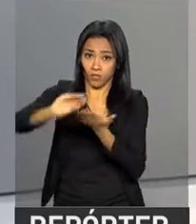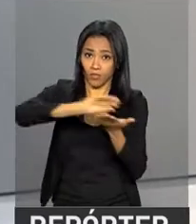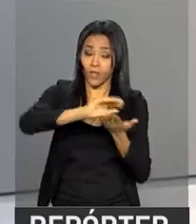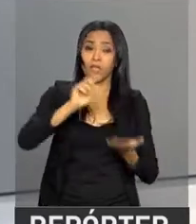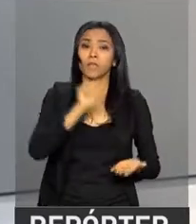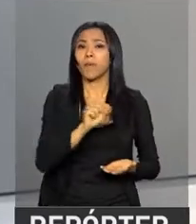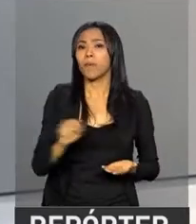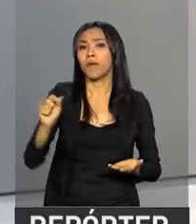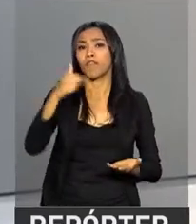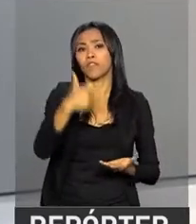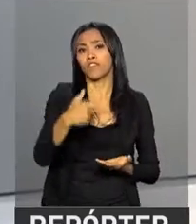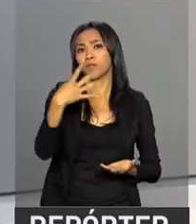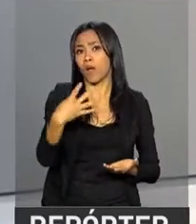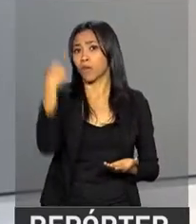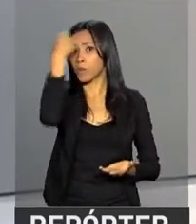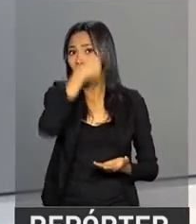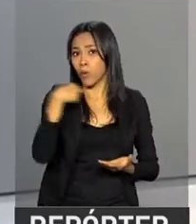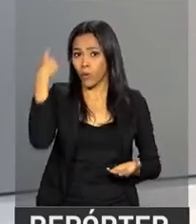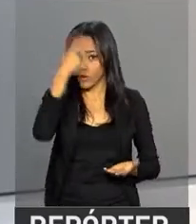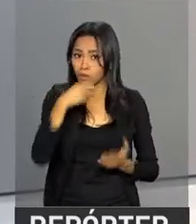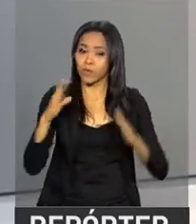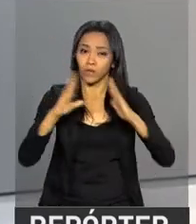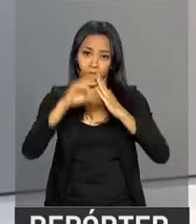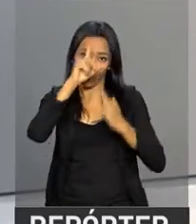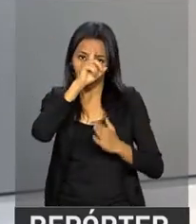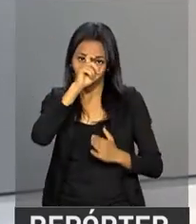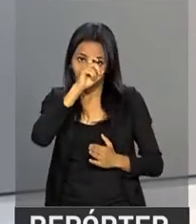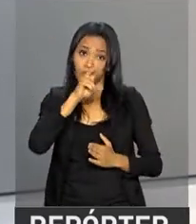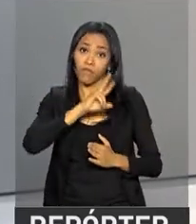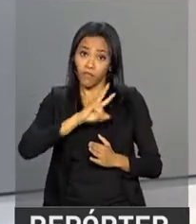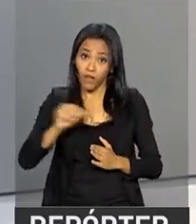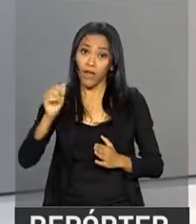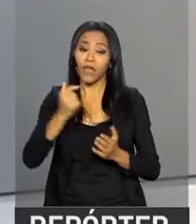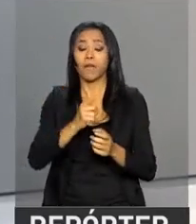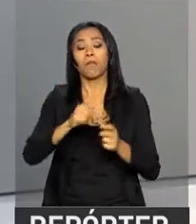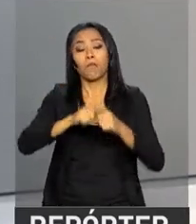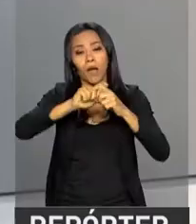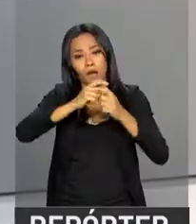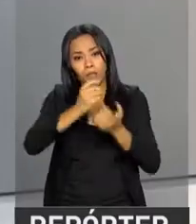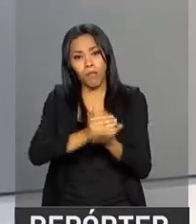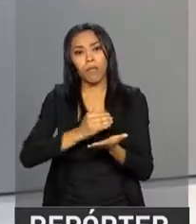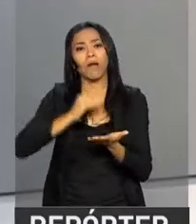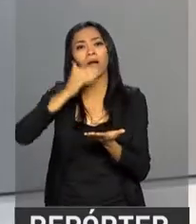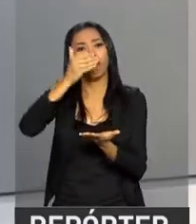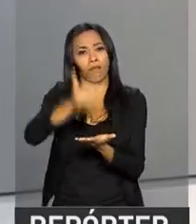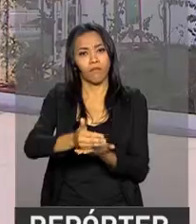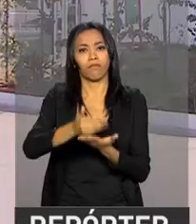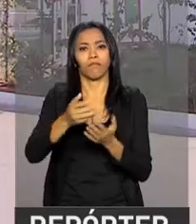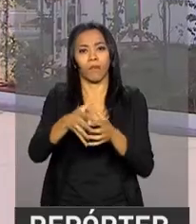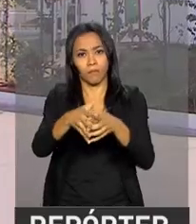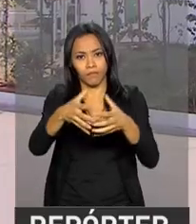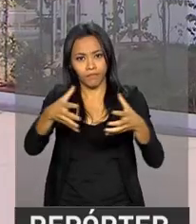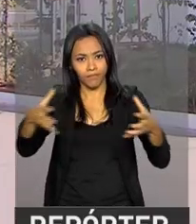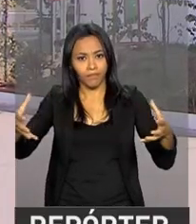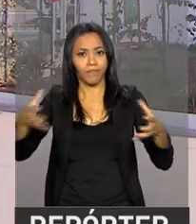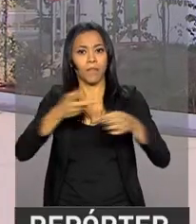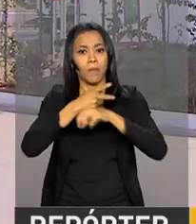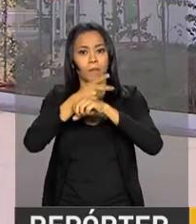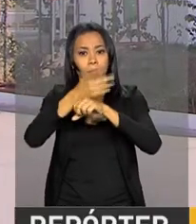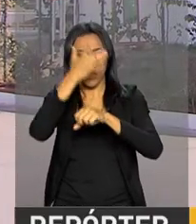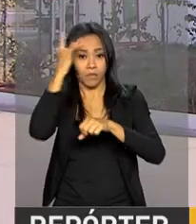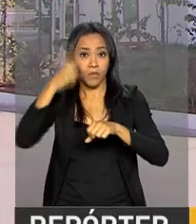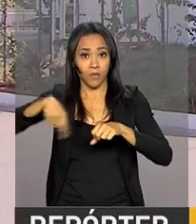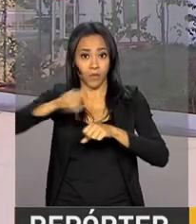24 horas do dia os recursos federais vão ampliar o atendimento oferecido à população mais